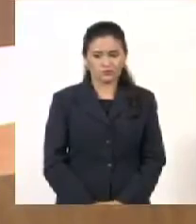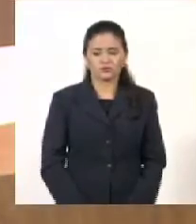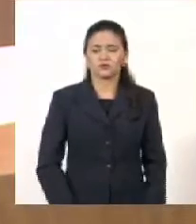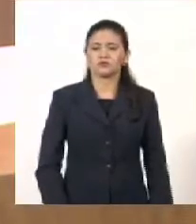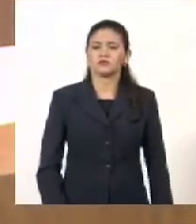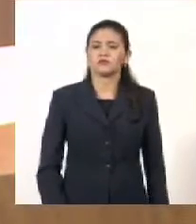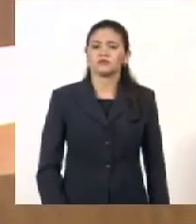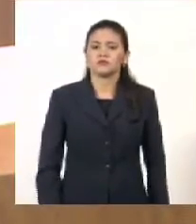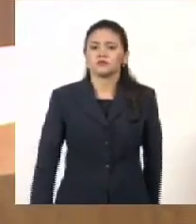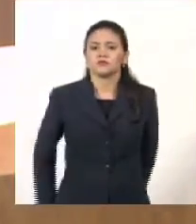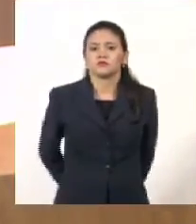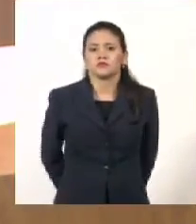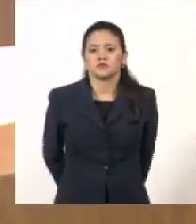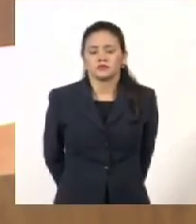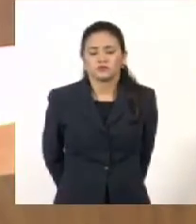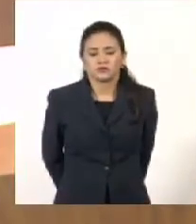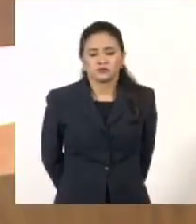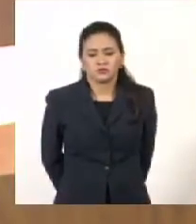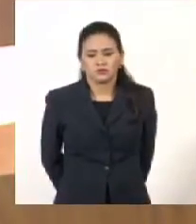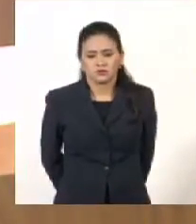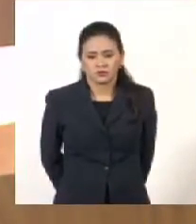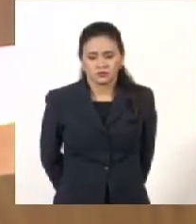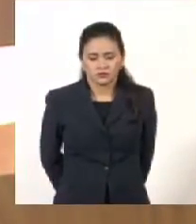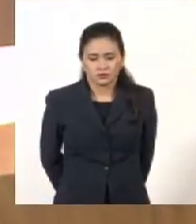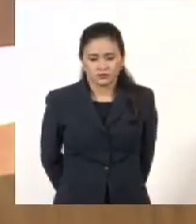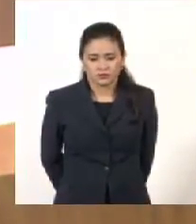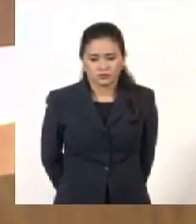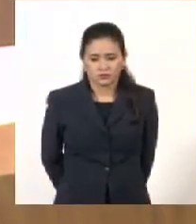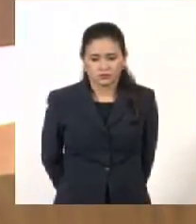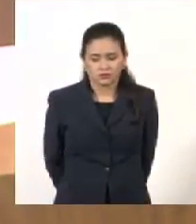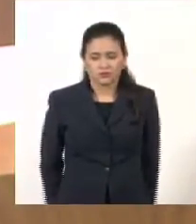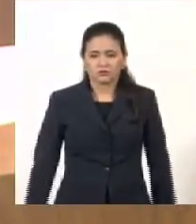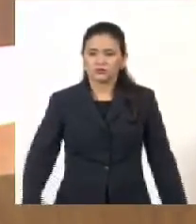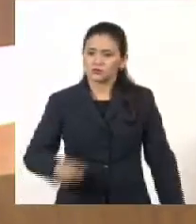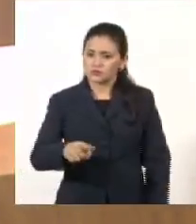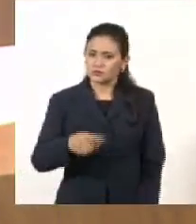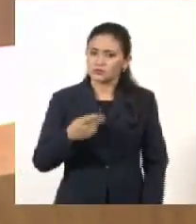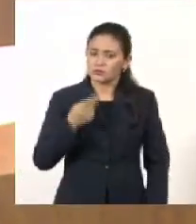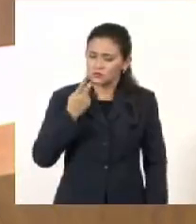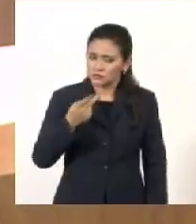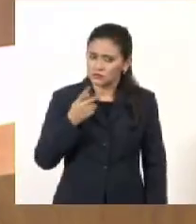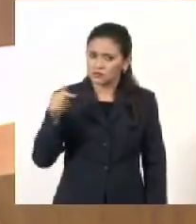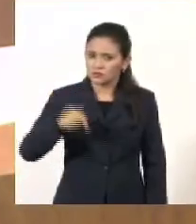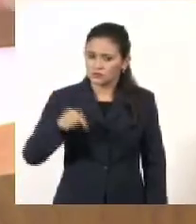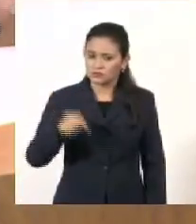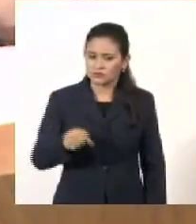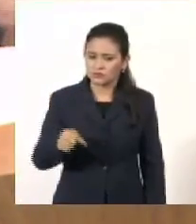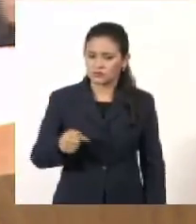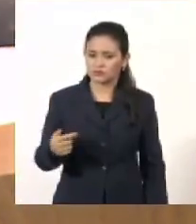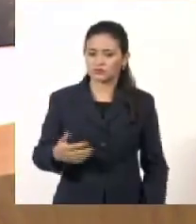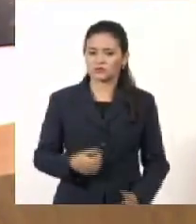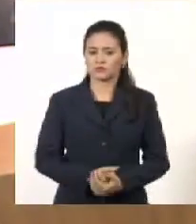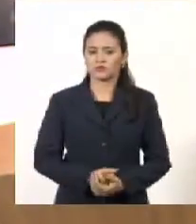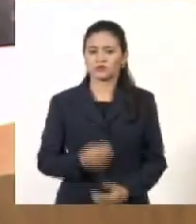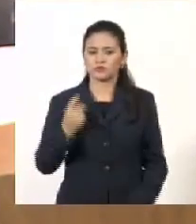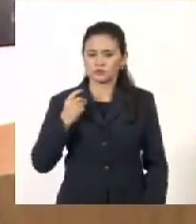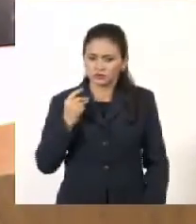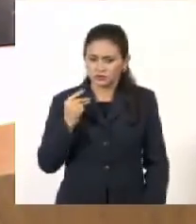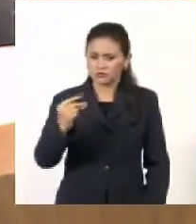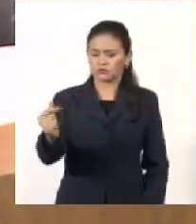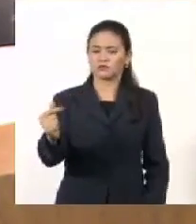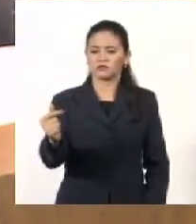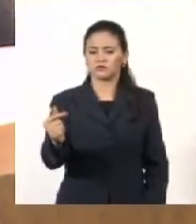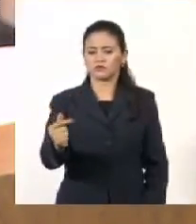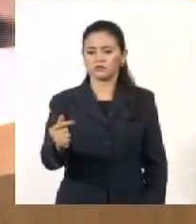do Rosário. E era isso que ele devia dizer aqui. E ficou foragido da cidade